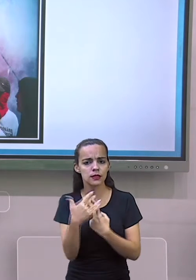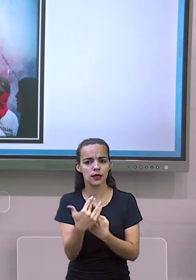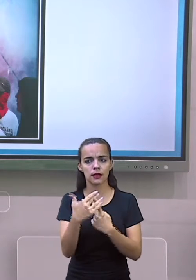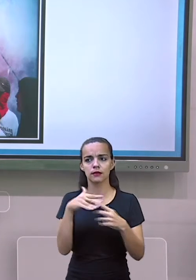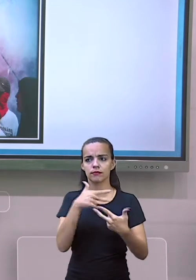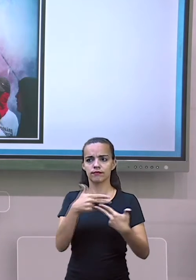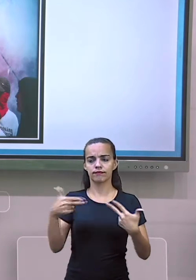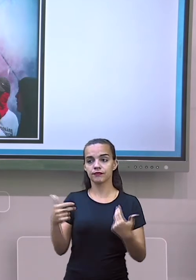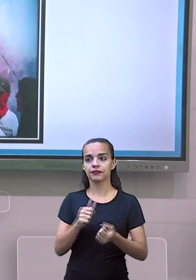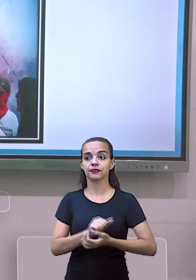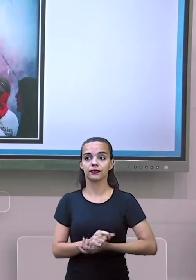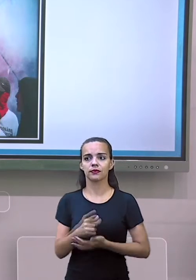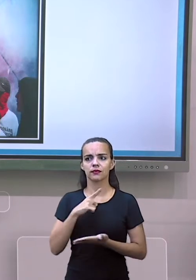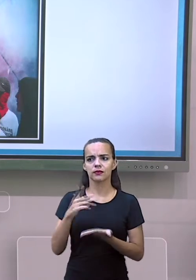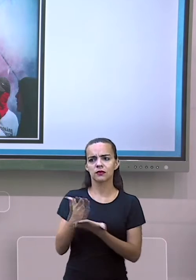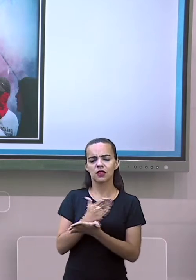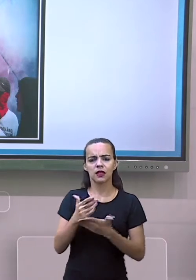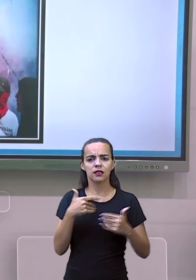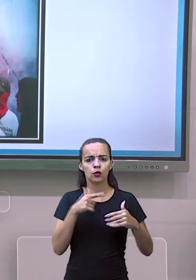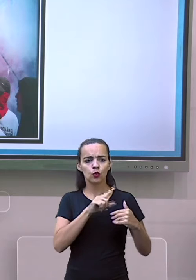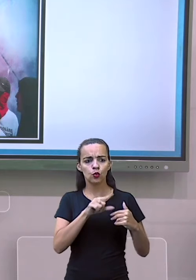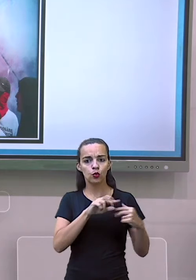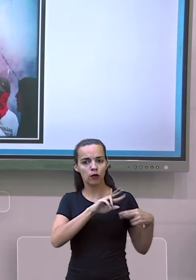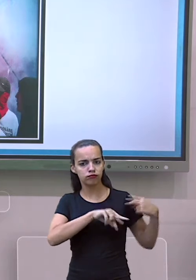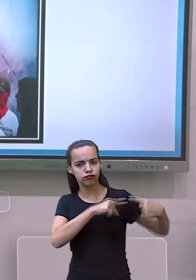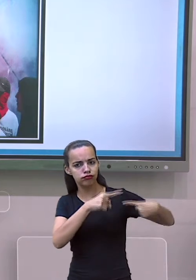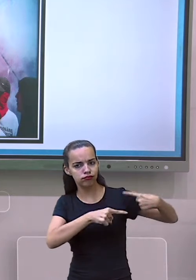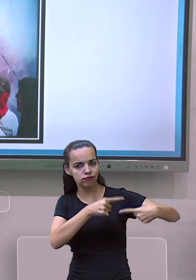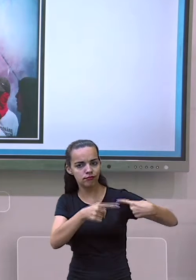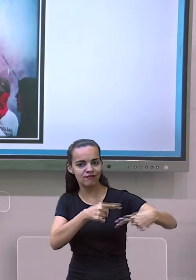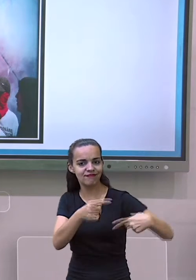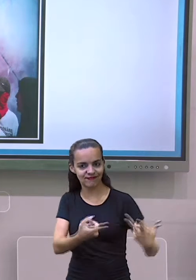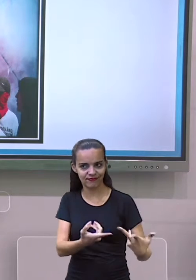socialismo. Então, é uma consequência,